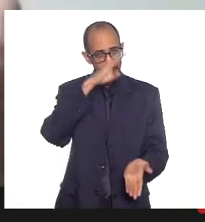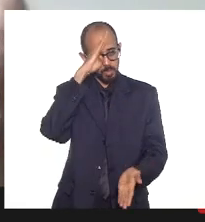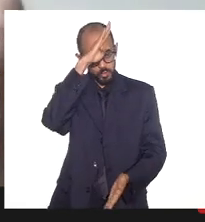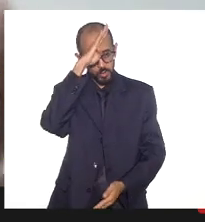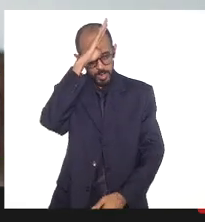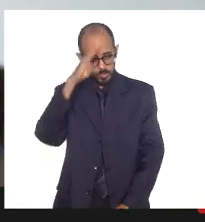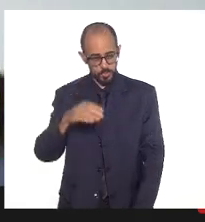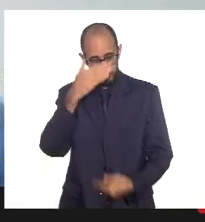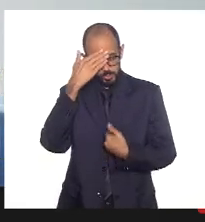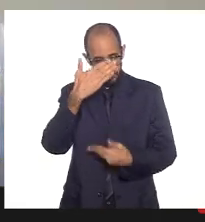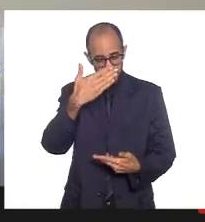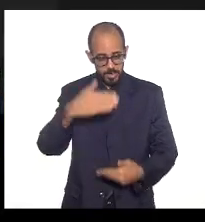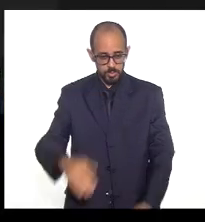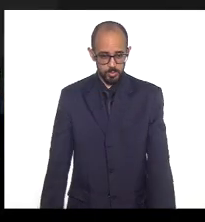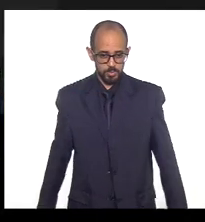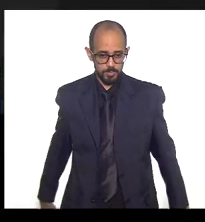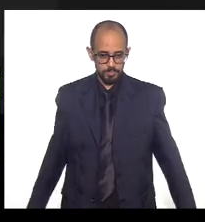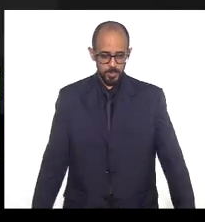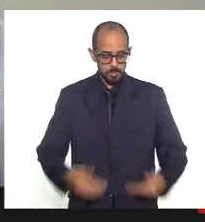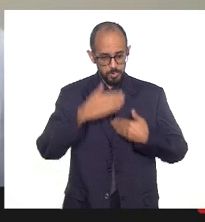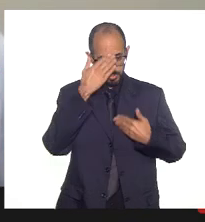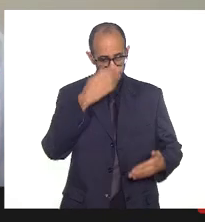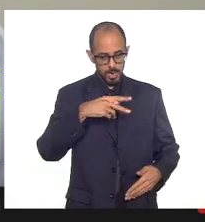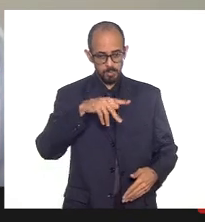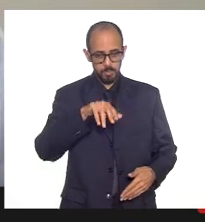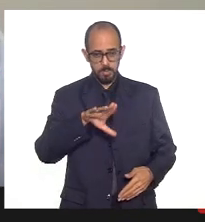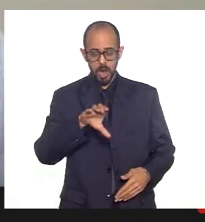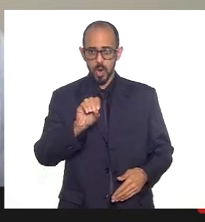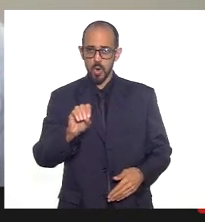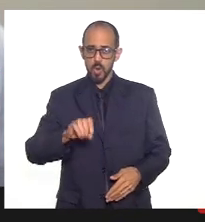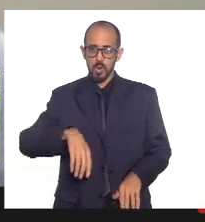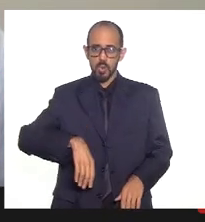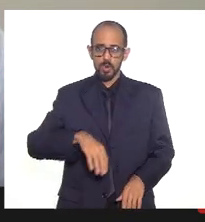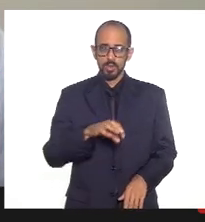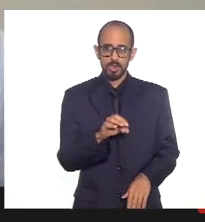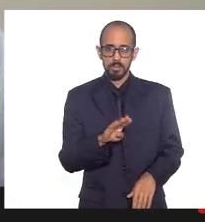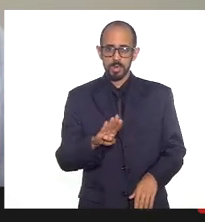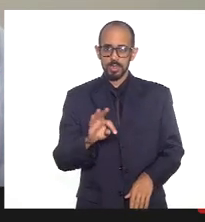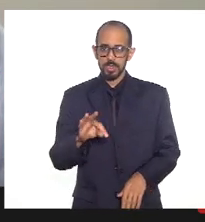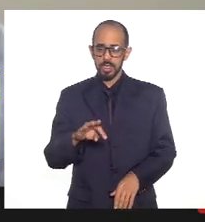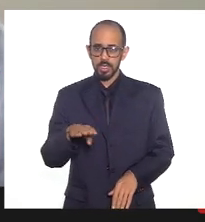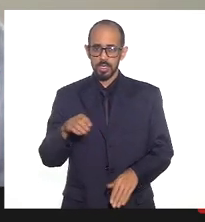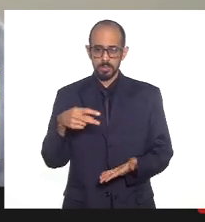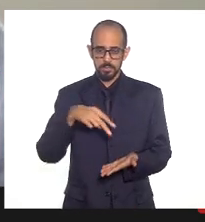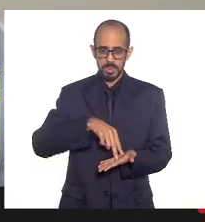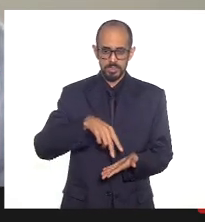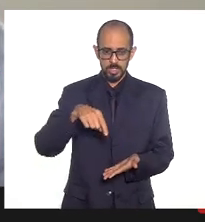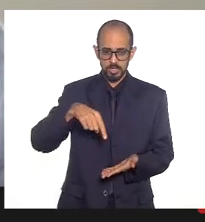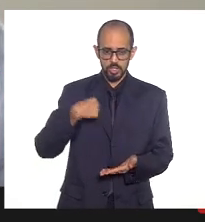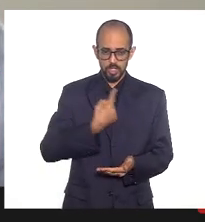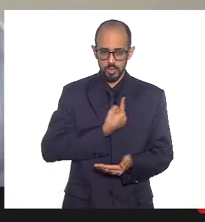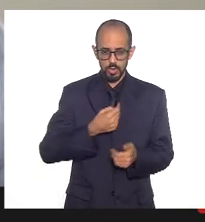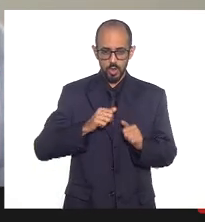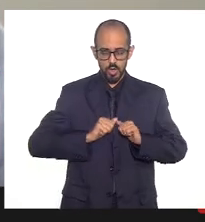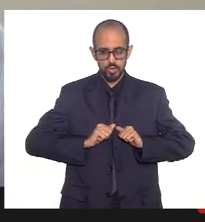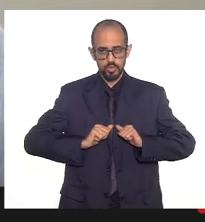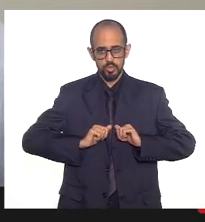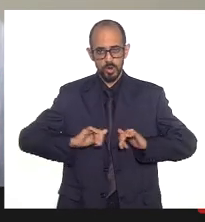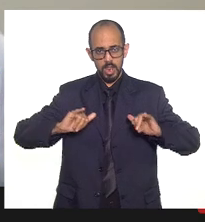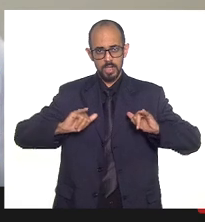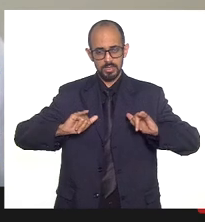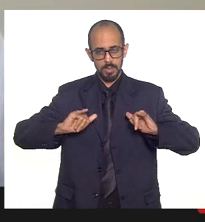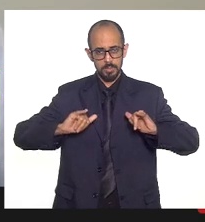Obrigado. Obrigado, Paulo Salvador, TVT, presente aqui na nossa... nosso ato de lançamento da Frente